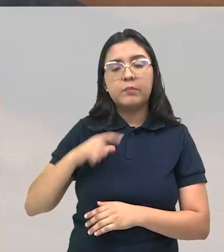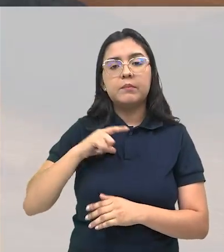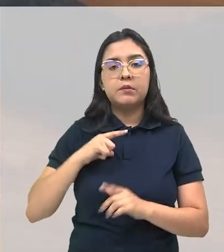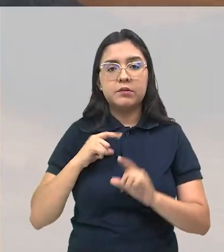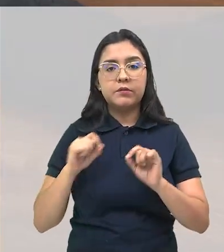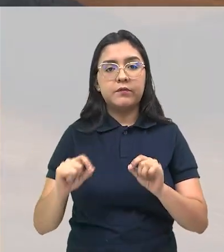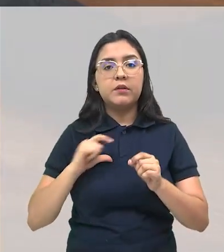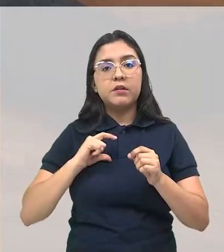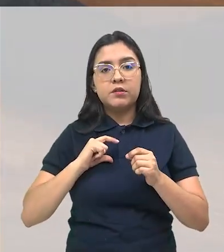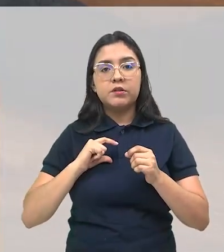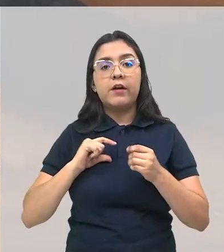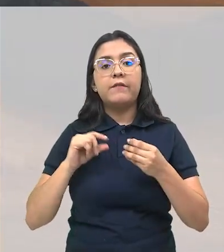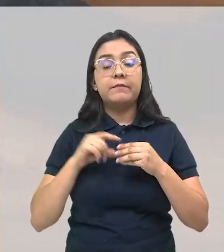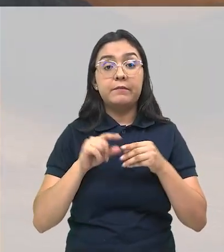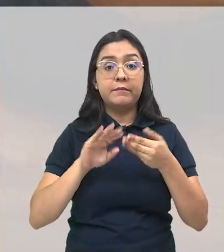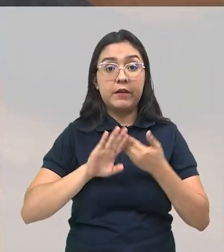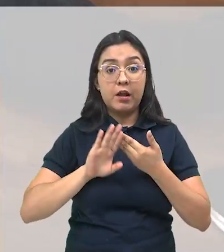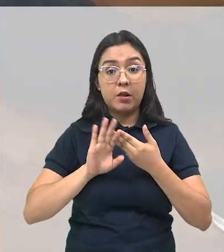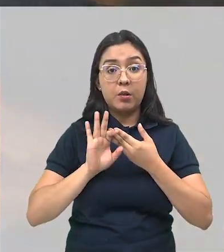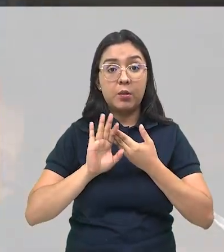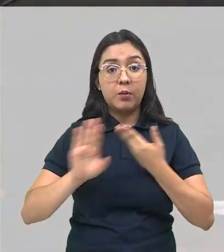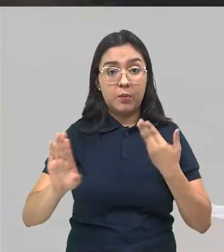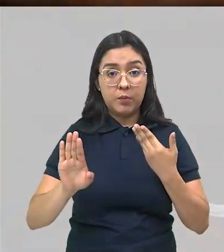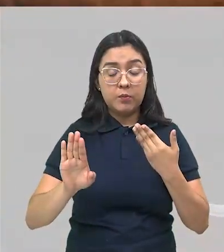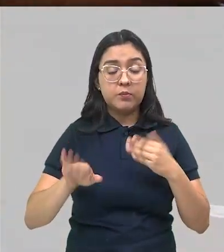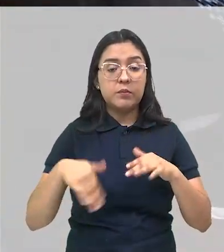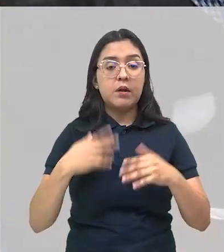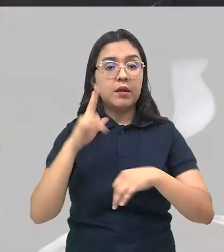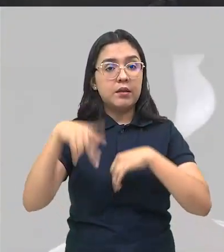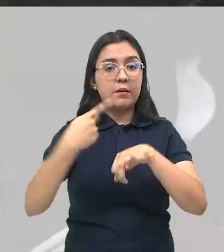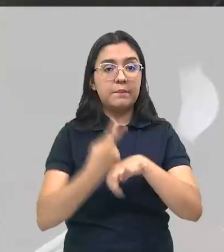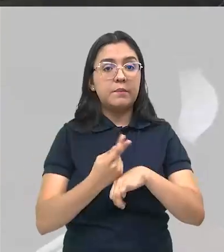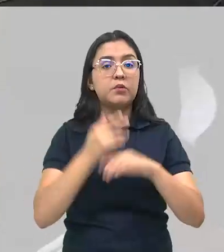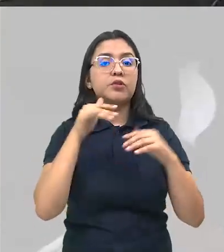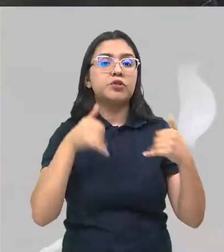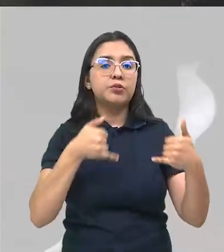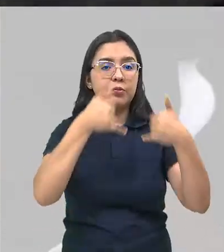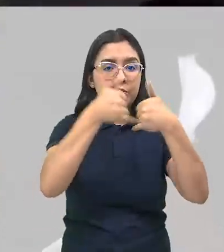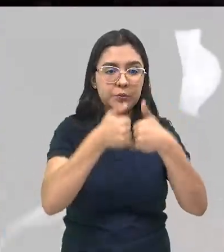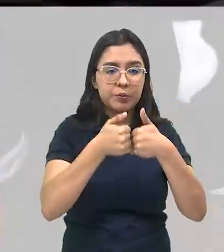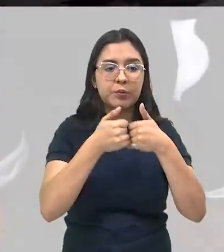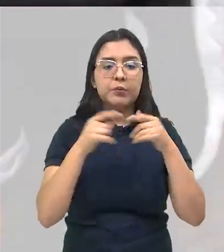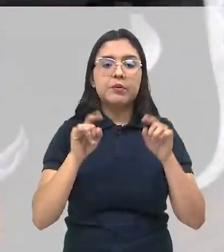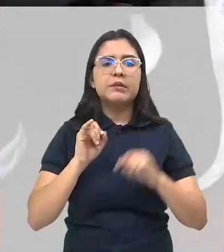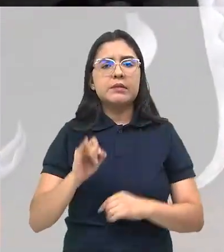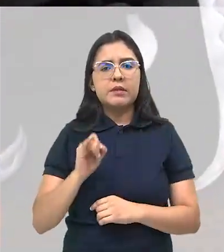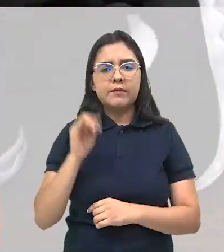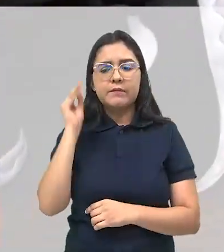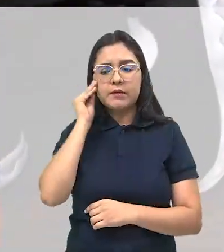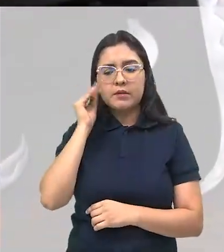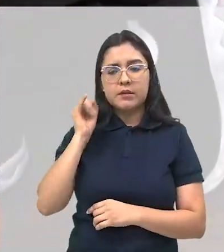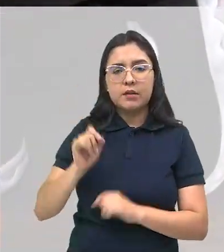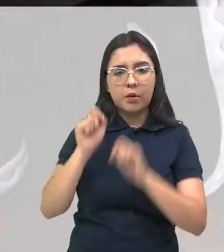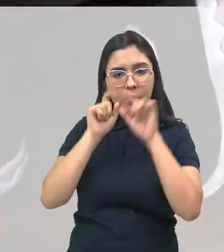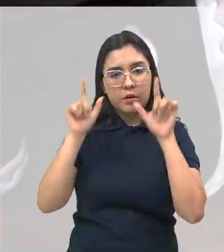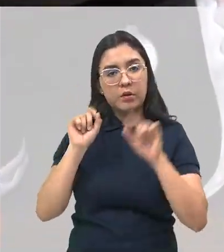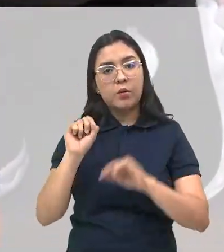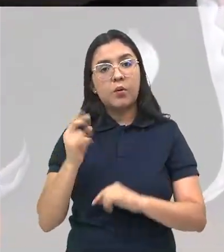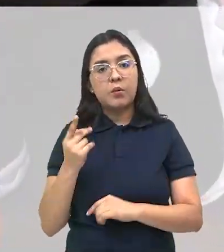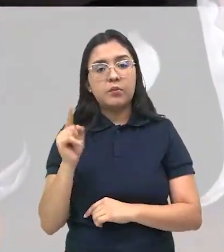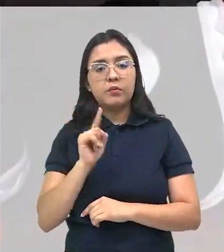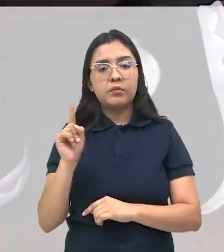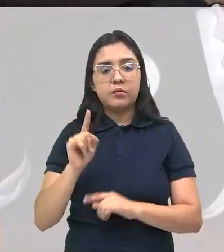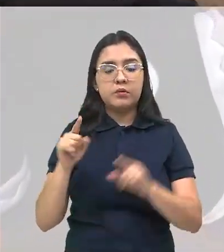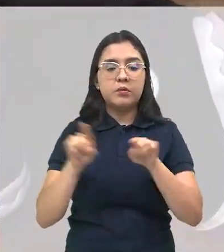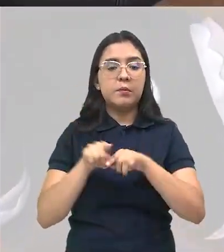afastada da fonte de energia. Em seguida, deve-se acionar a ambulância e verificar se a pessoa está consciente ou não, devendo